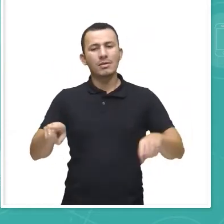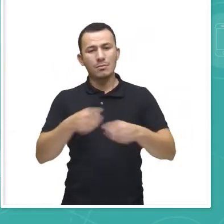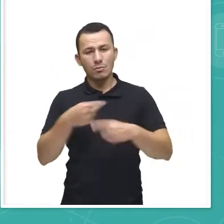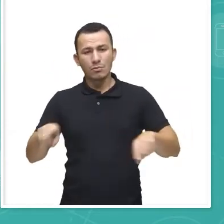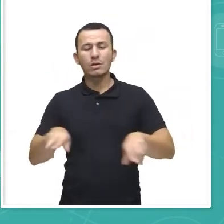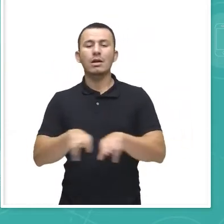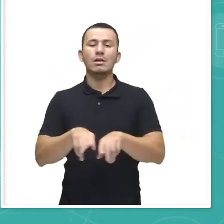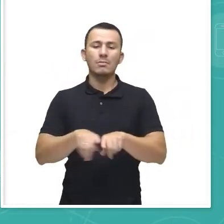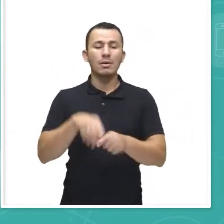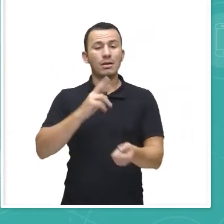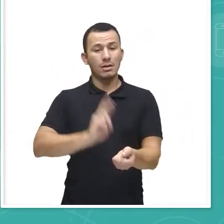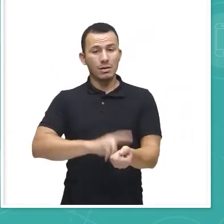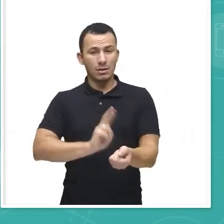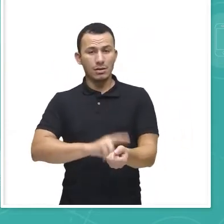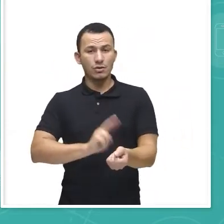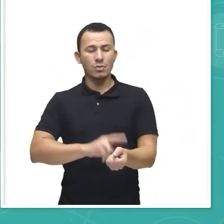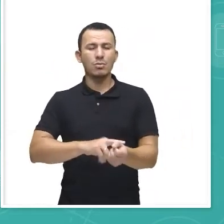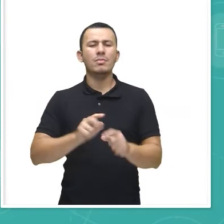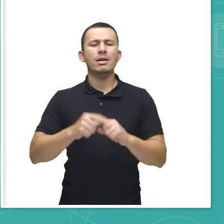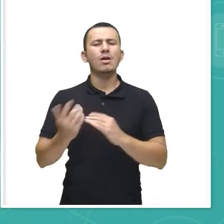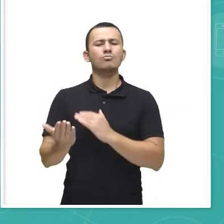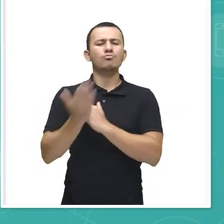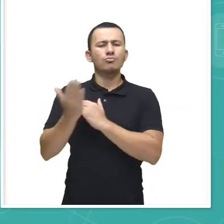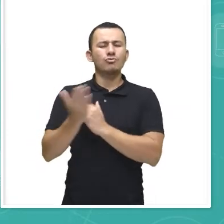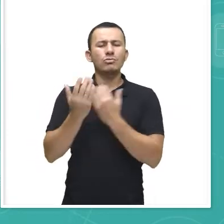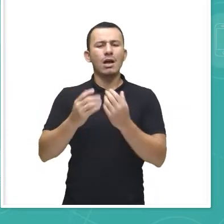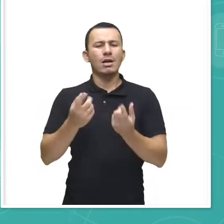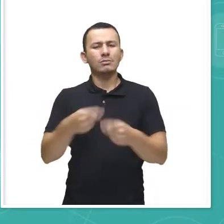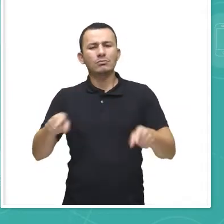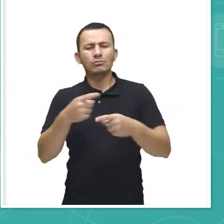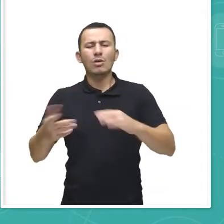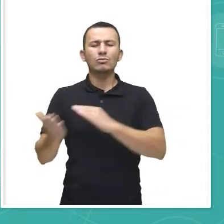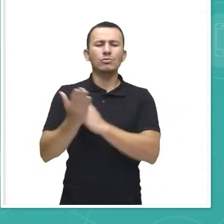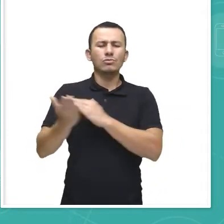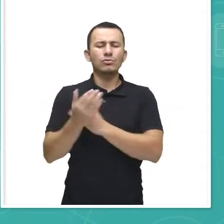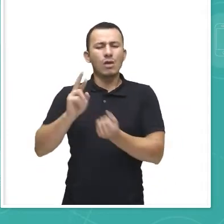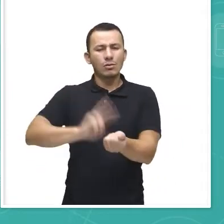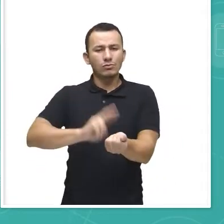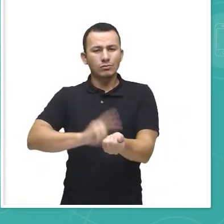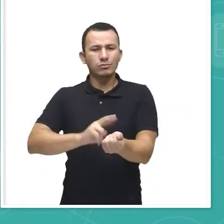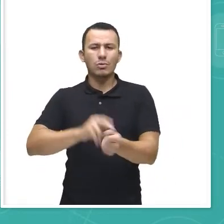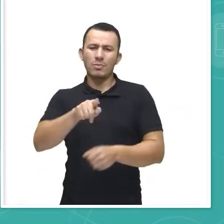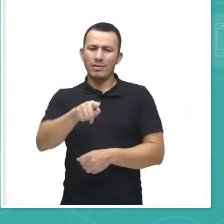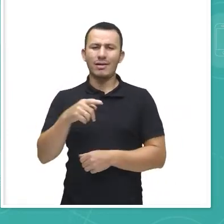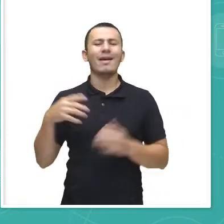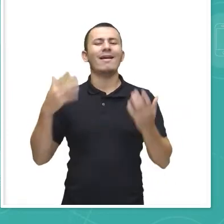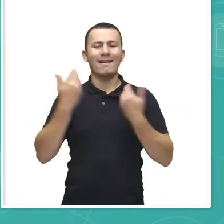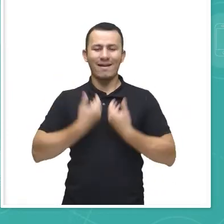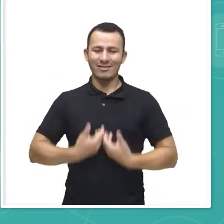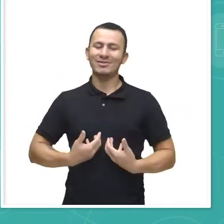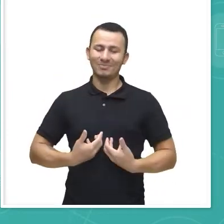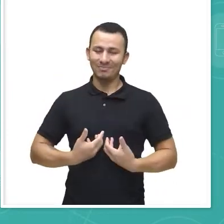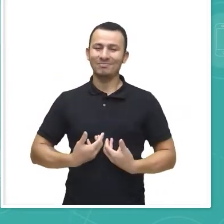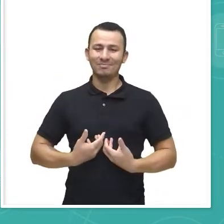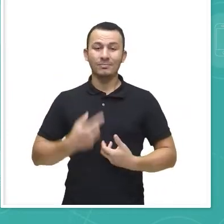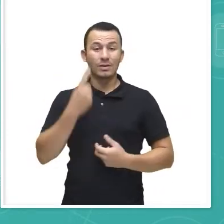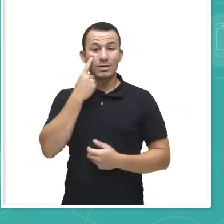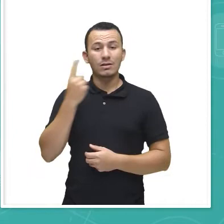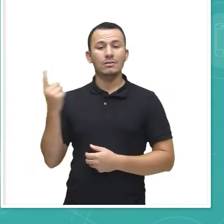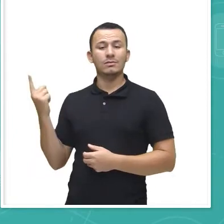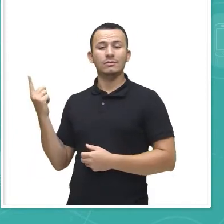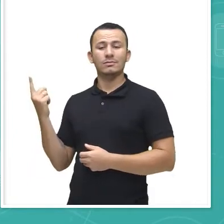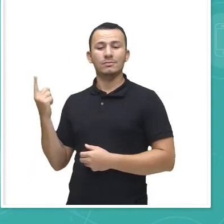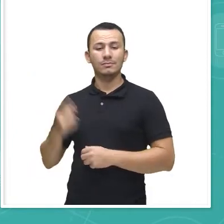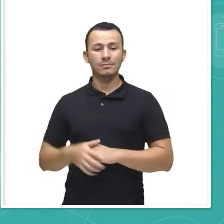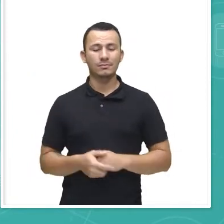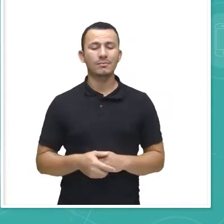daí acaba estimulando mais o trabalho aeróbico, que ele é bastante cansativo, tá bom? Então, vejam aí junto comigo,